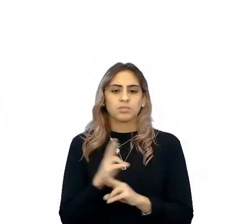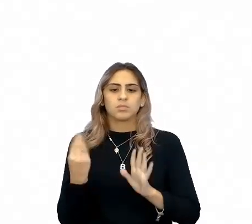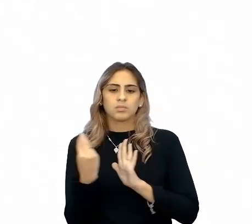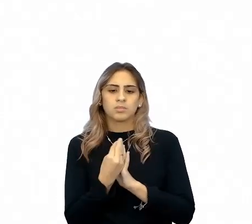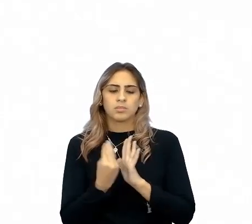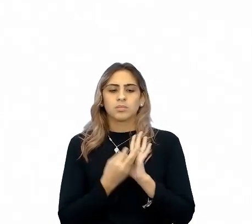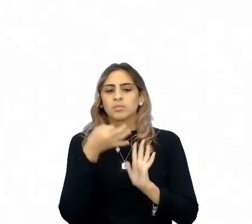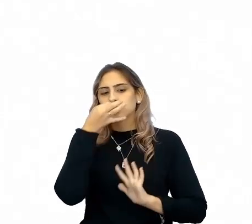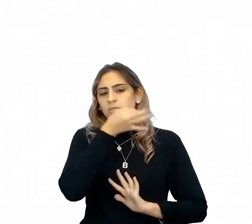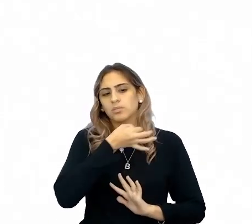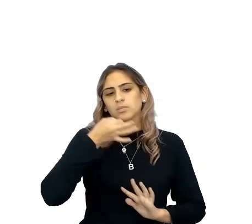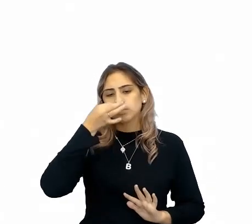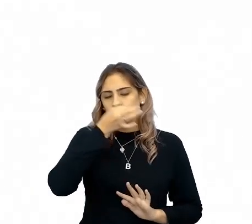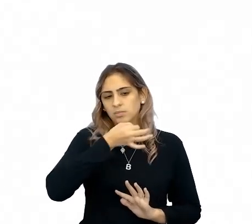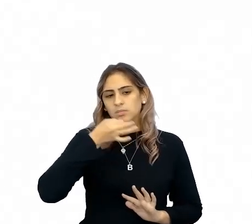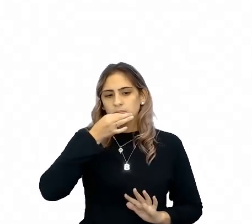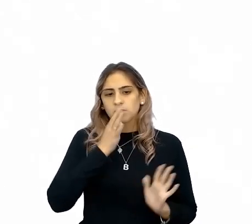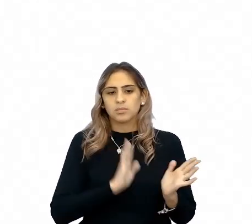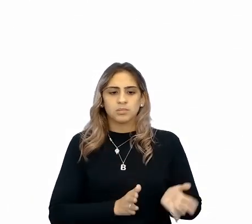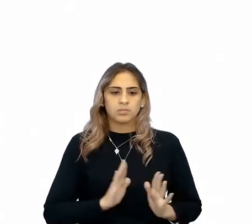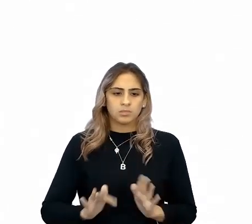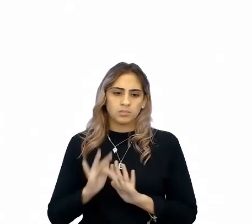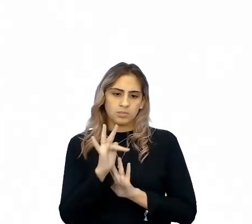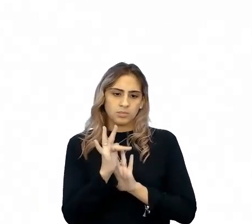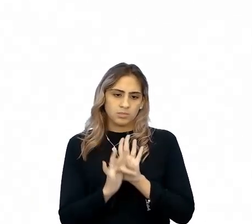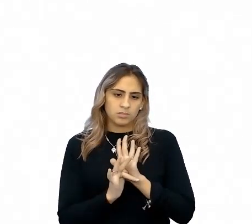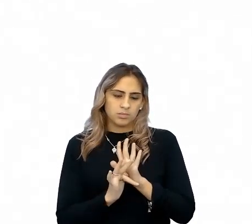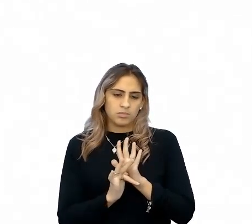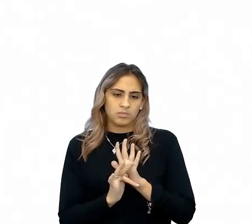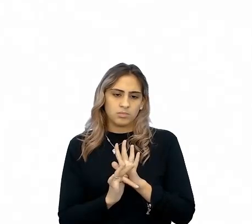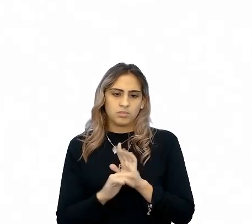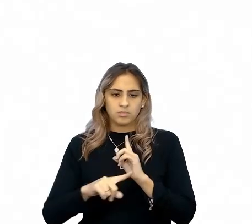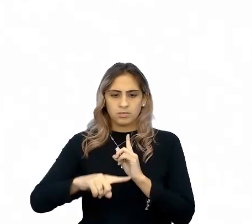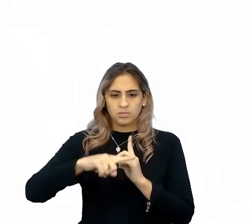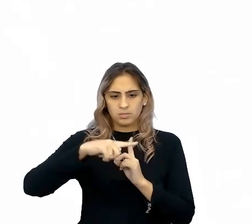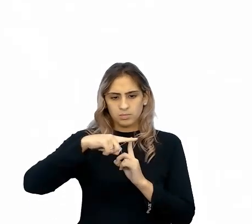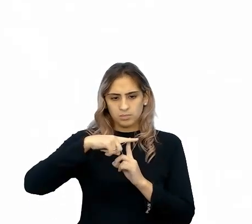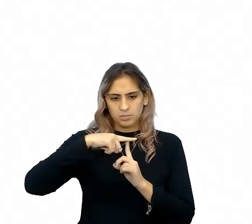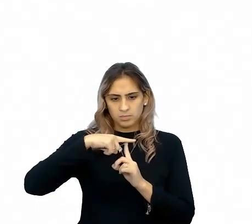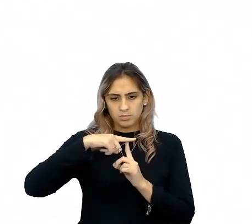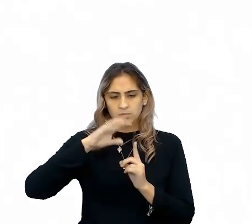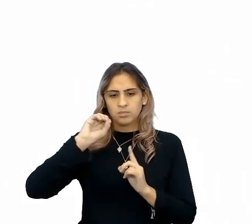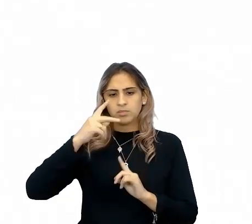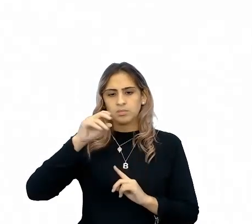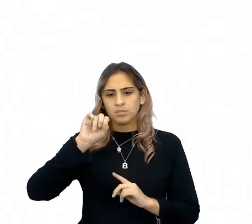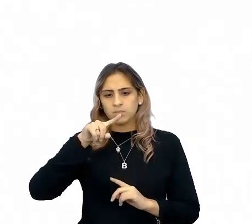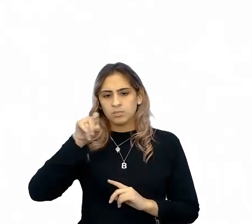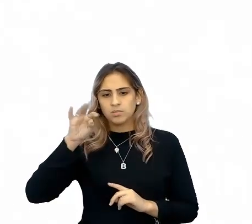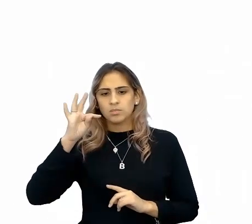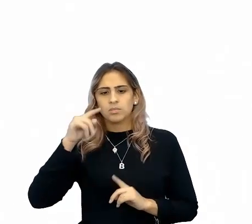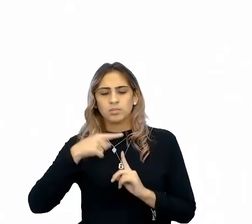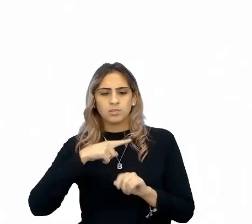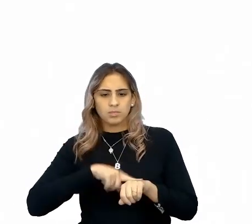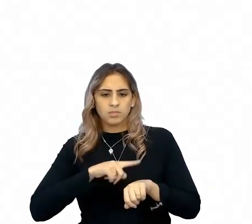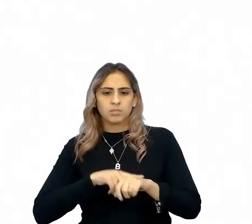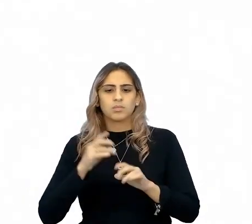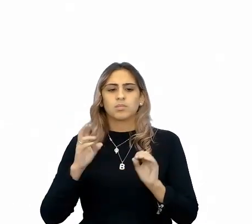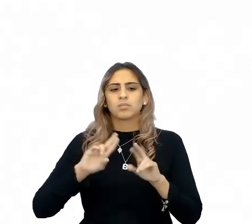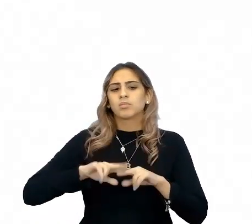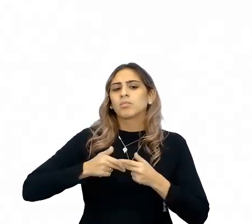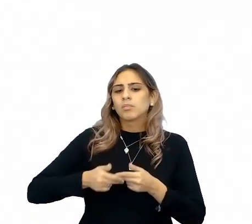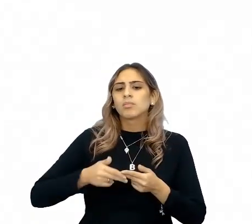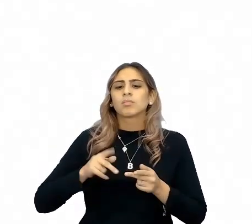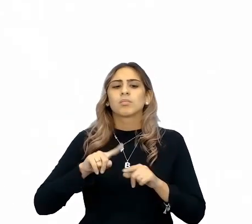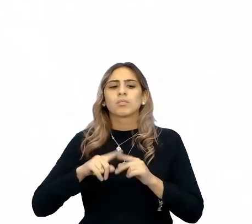relação que estabelecem na articulação das partes do texto, que é de adição, oposição, tempo,